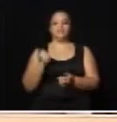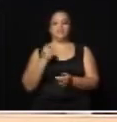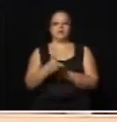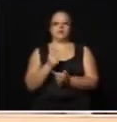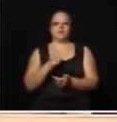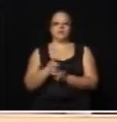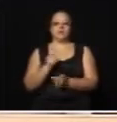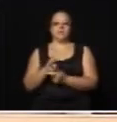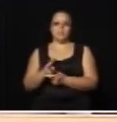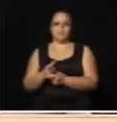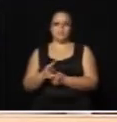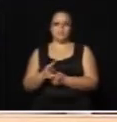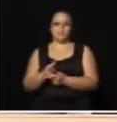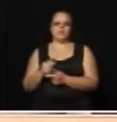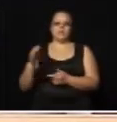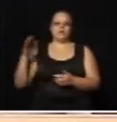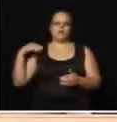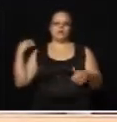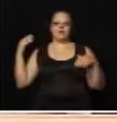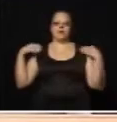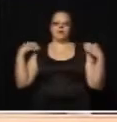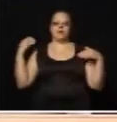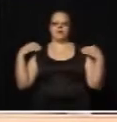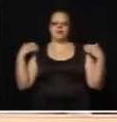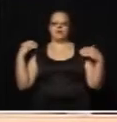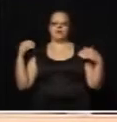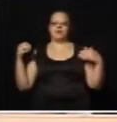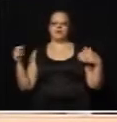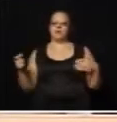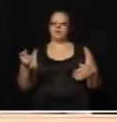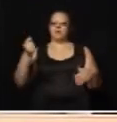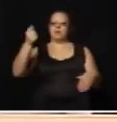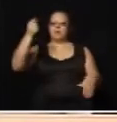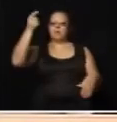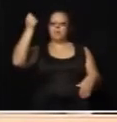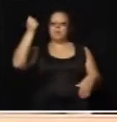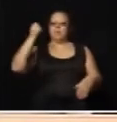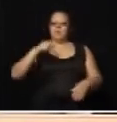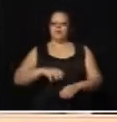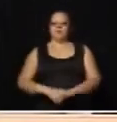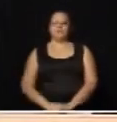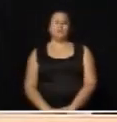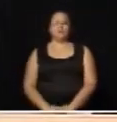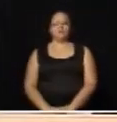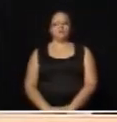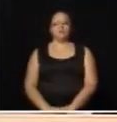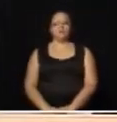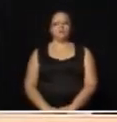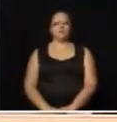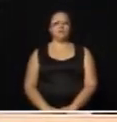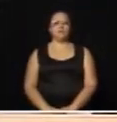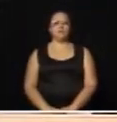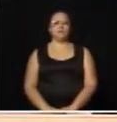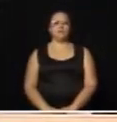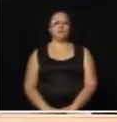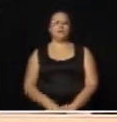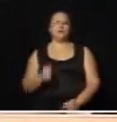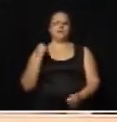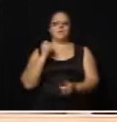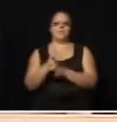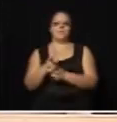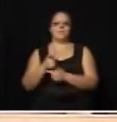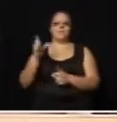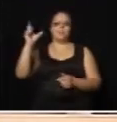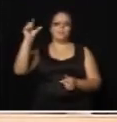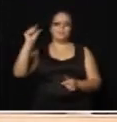oportunidade de viajar sabe que em outros países com o nível de renda mais alto do que o Brasil os preços são menores do